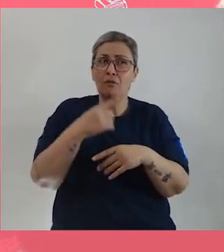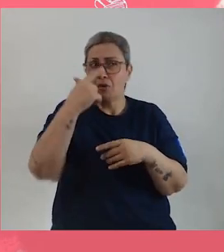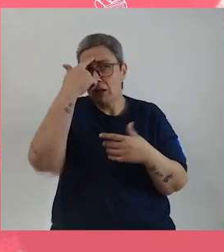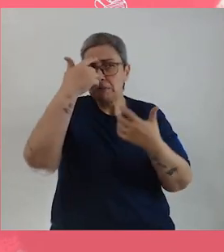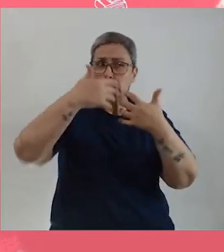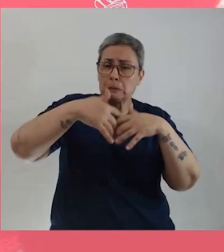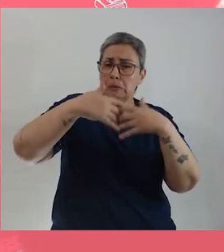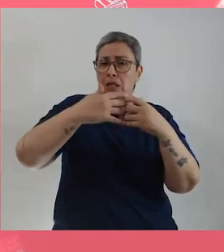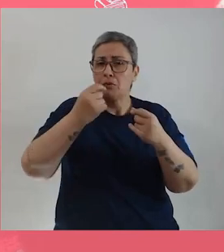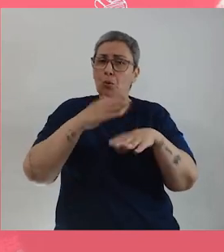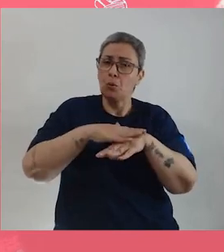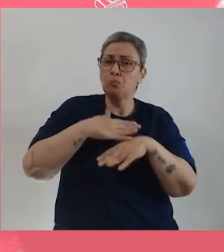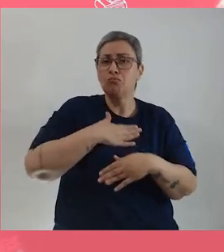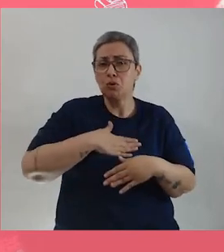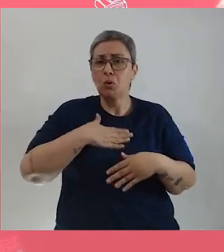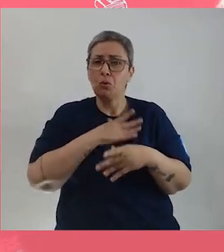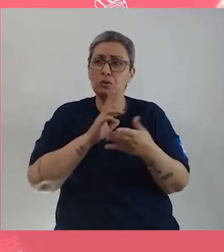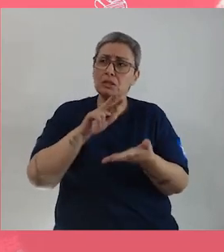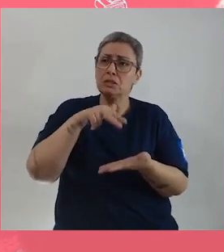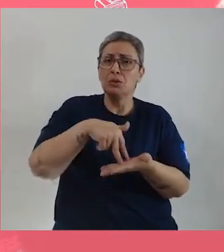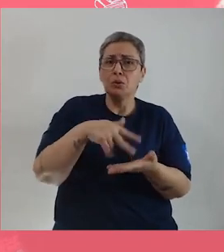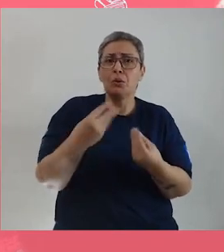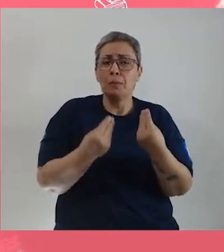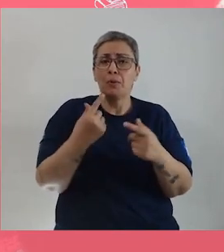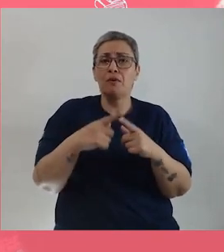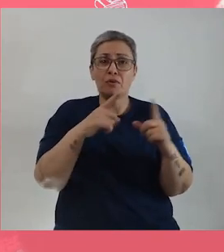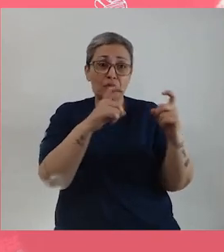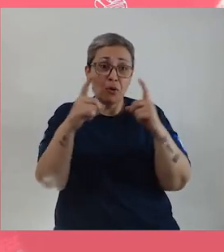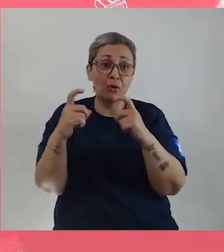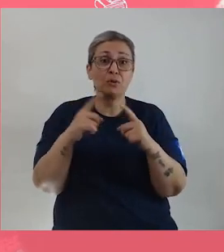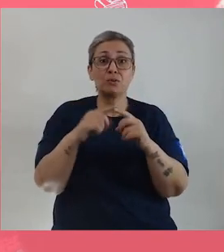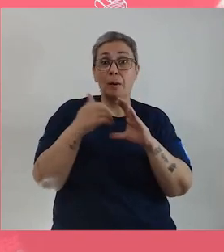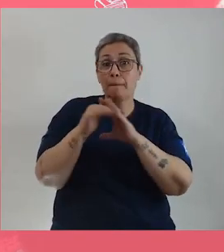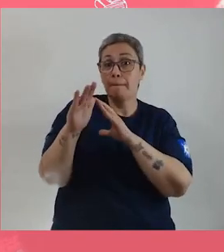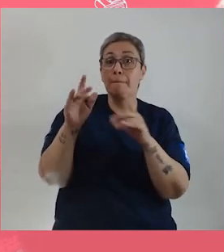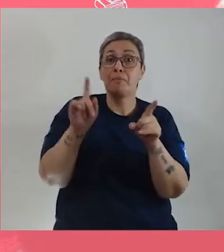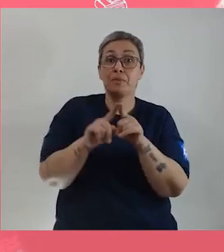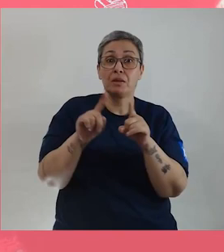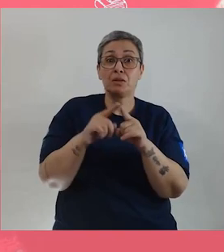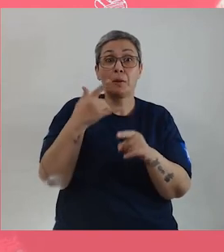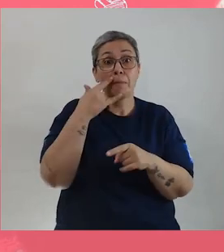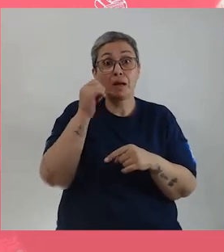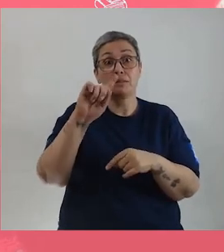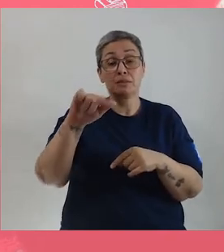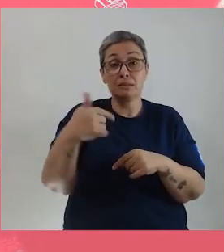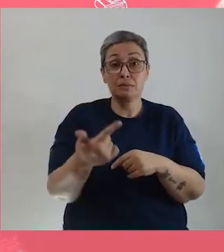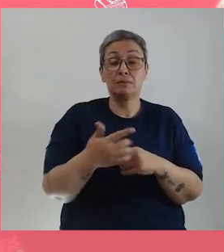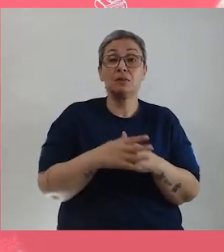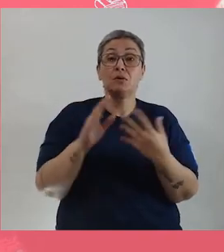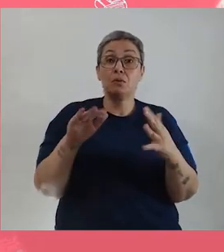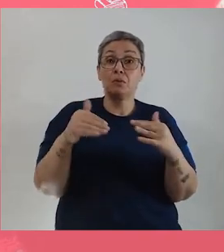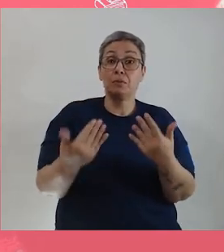ele foi amadurecendo a ideia, ele foi gostando da ideia de estar aqui, porque ia tirar foto pra mandar pro pai